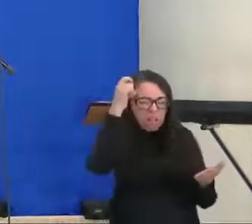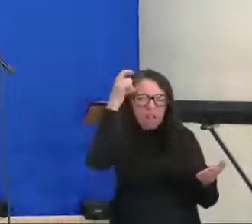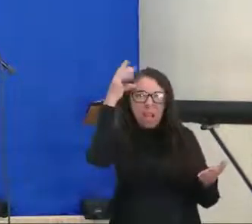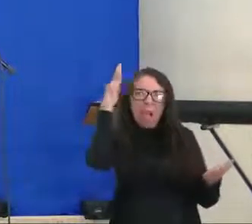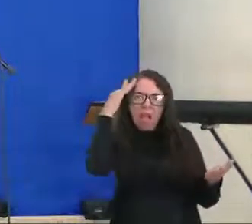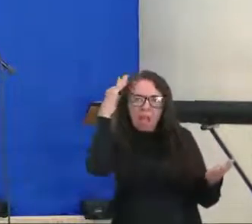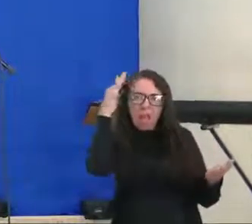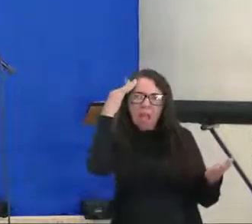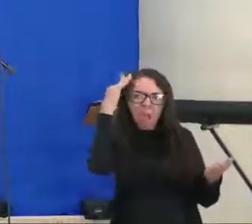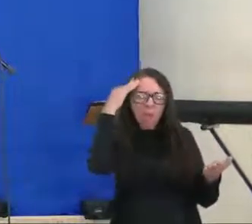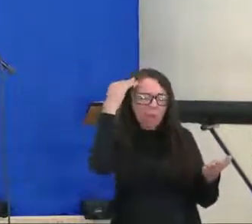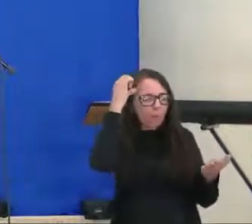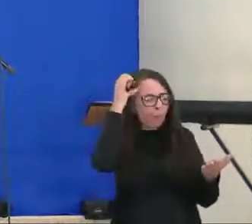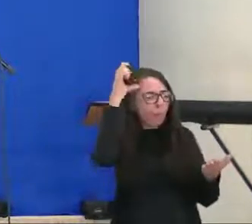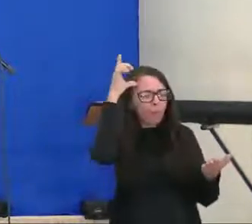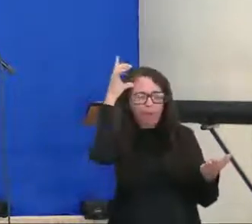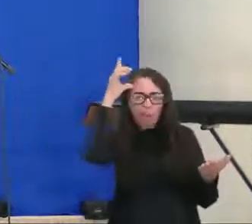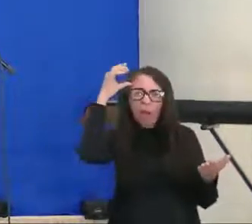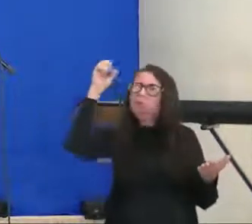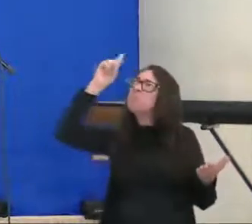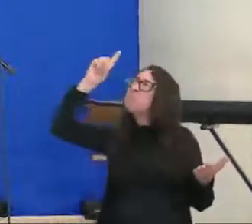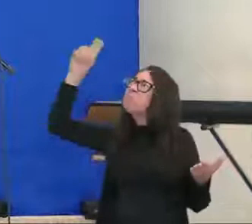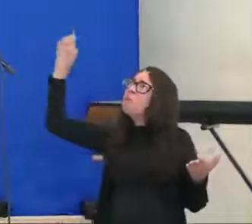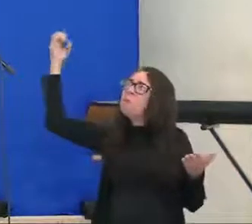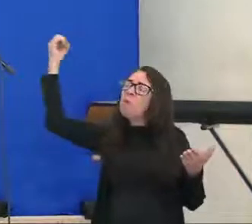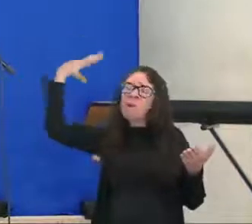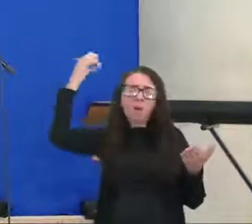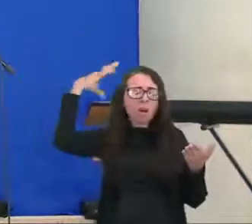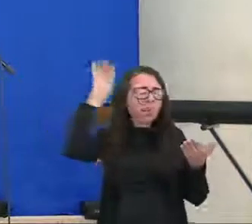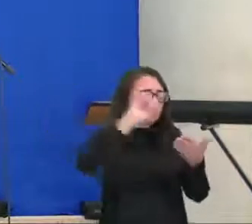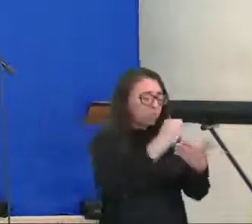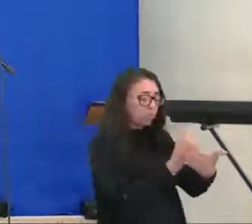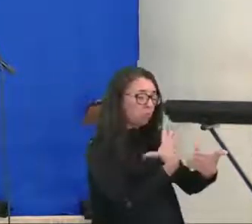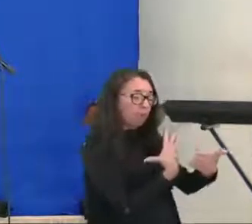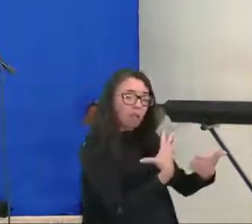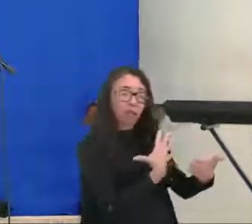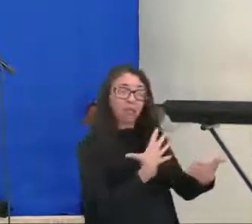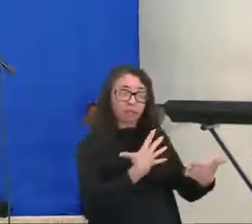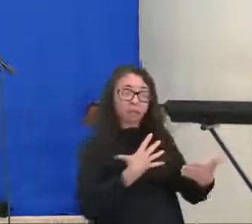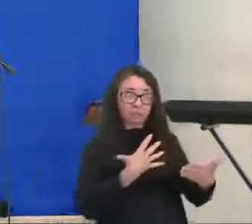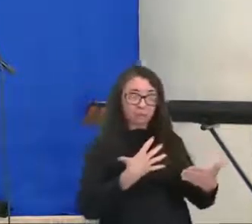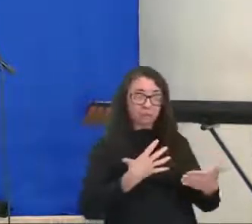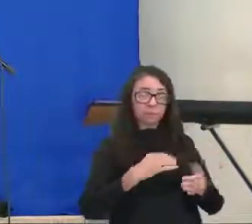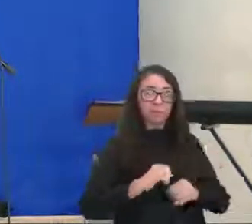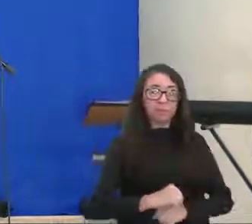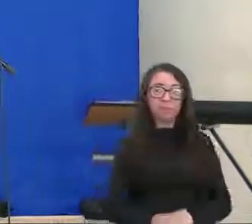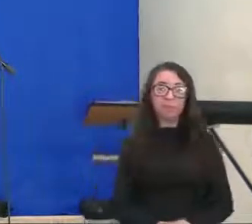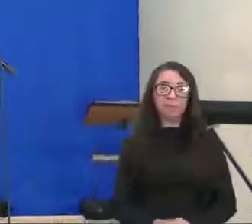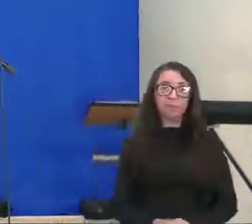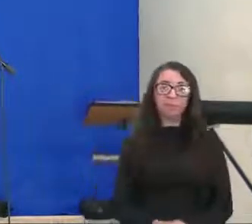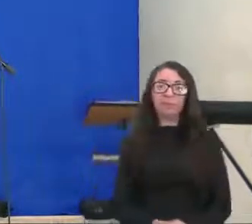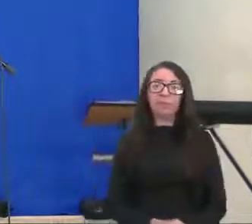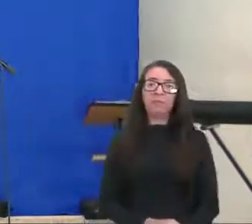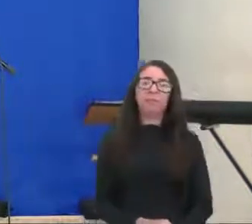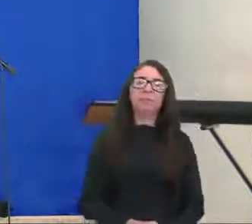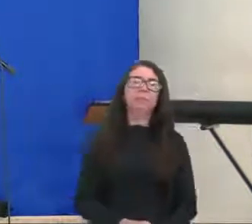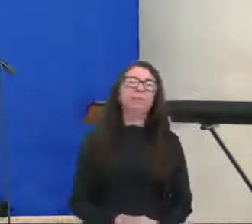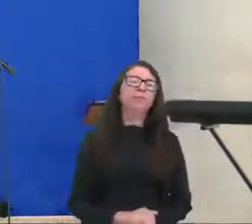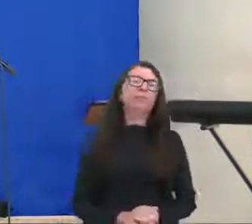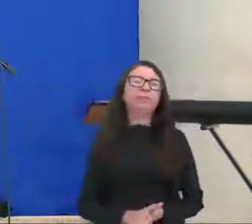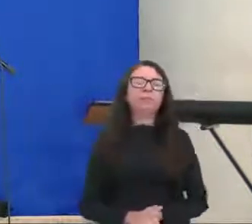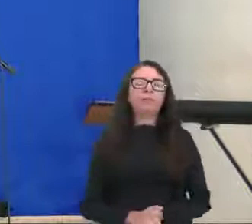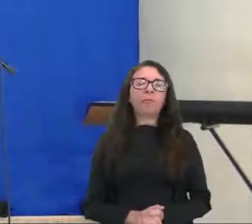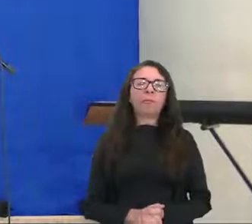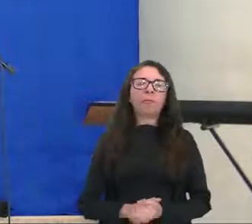uma resumida ainda. Nós ainda estamos... A aula é bem comprida aqui. Vamos lá. Então, iniciaremos. O